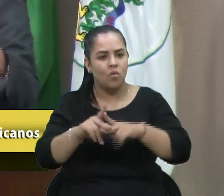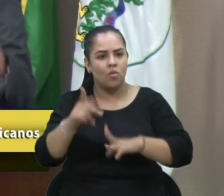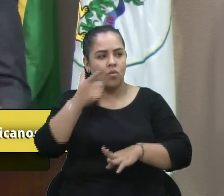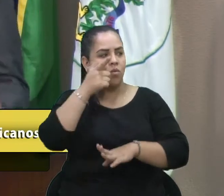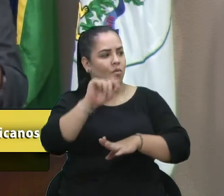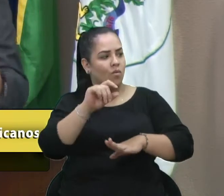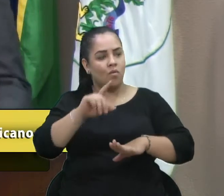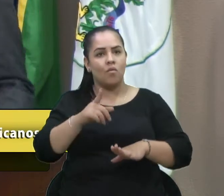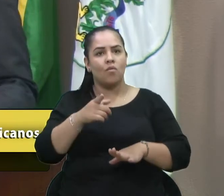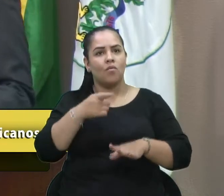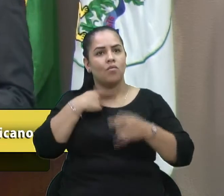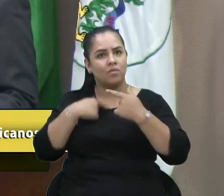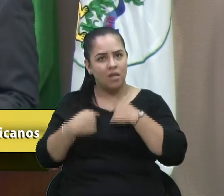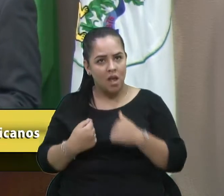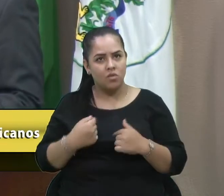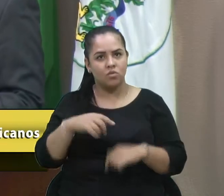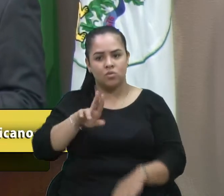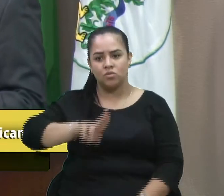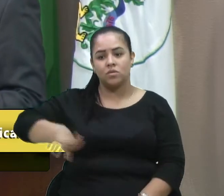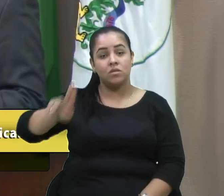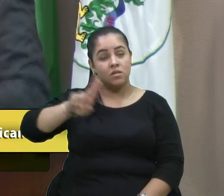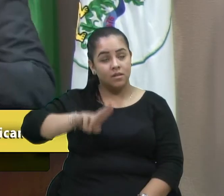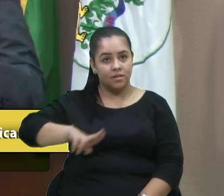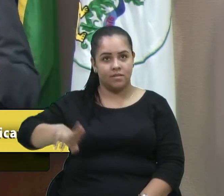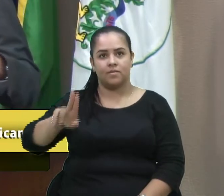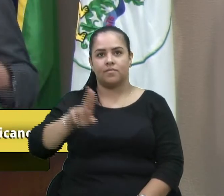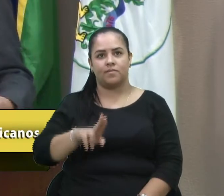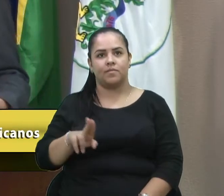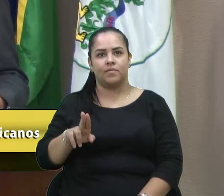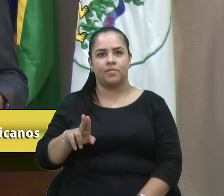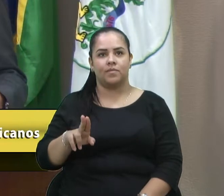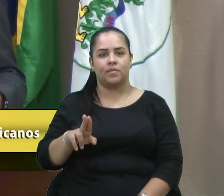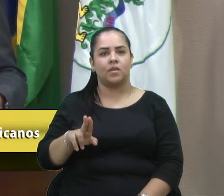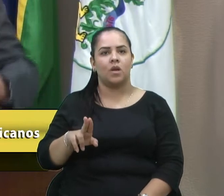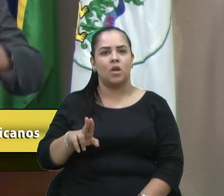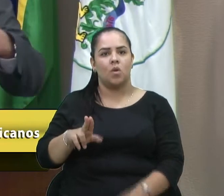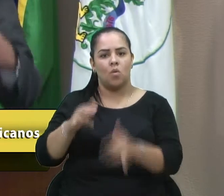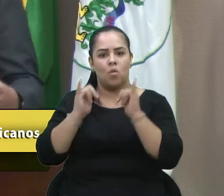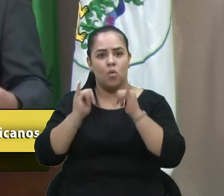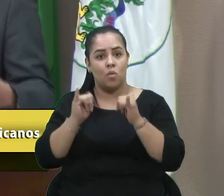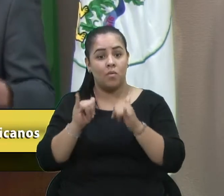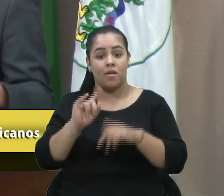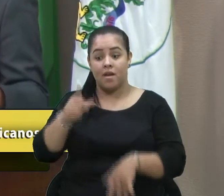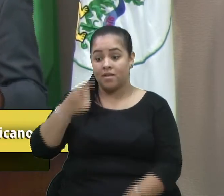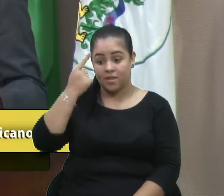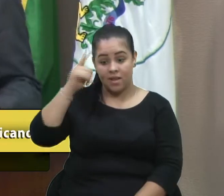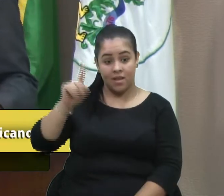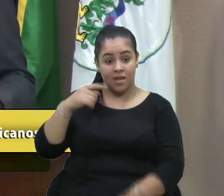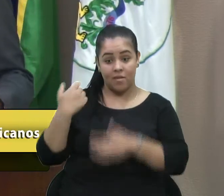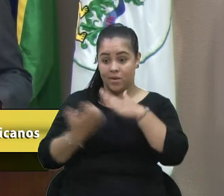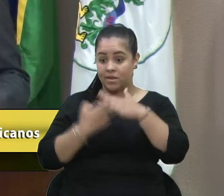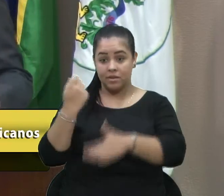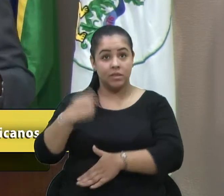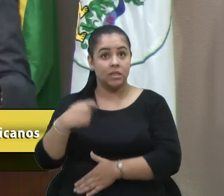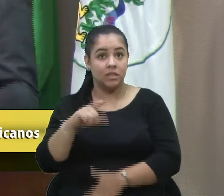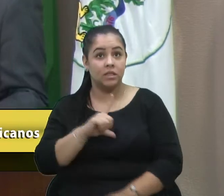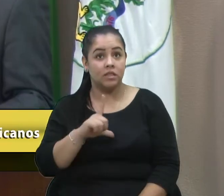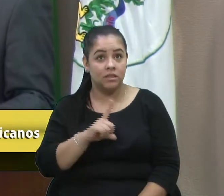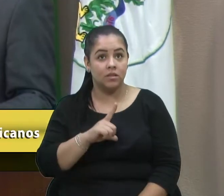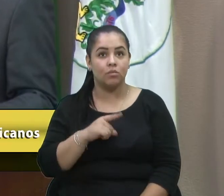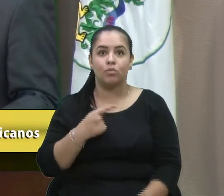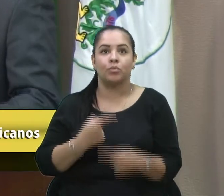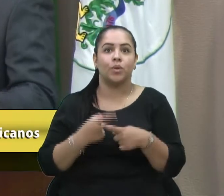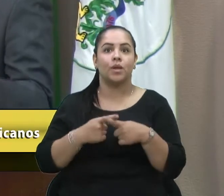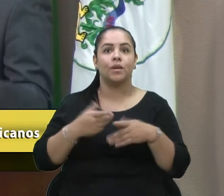de usar o transporte coletivo. É essa ideia que essa empresa precisa ter agora. Até